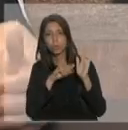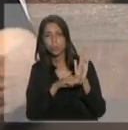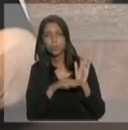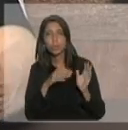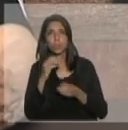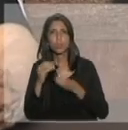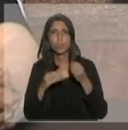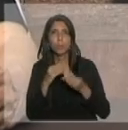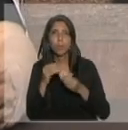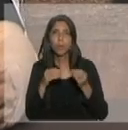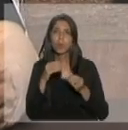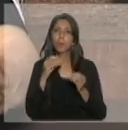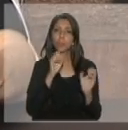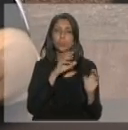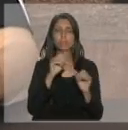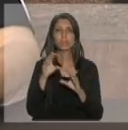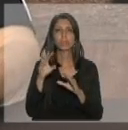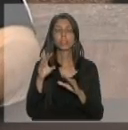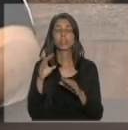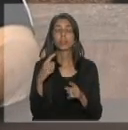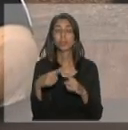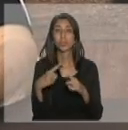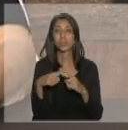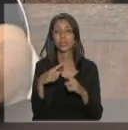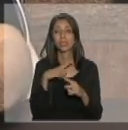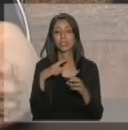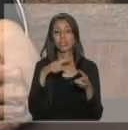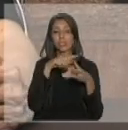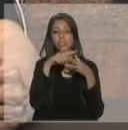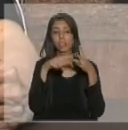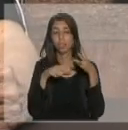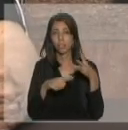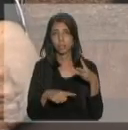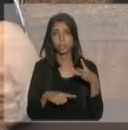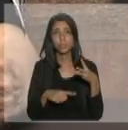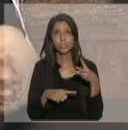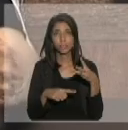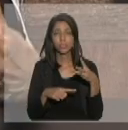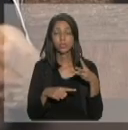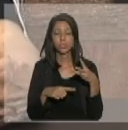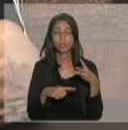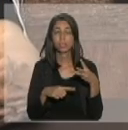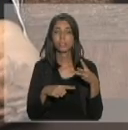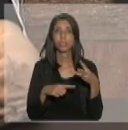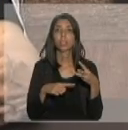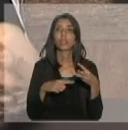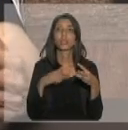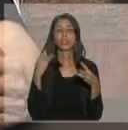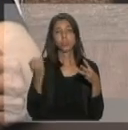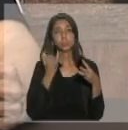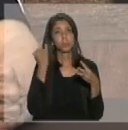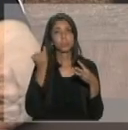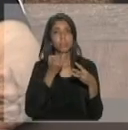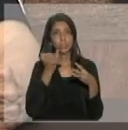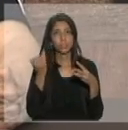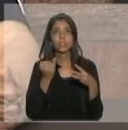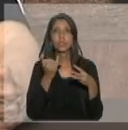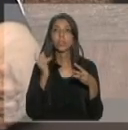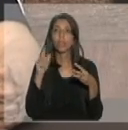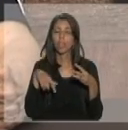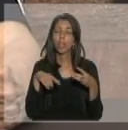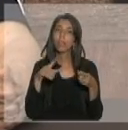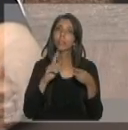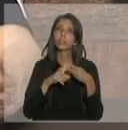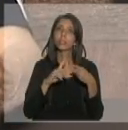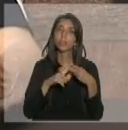se desenvolve, como é que se ensina balé. Porque existem 3 métodos assim, importantes, que é